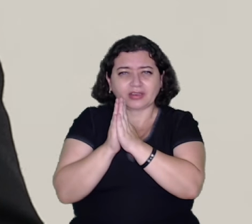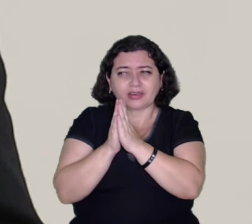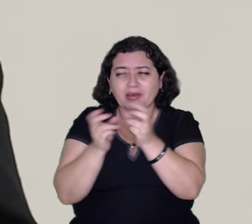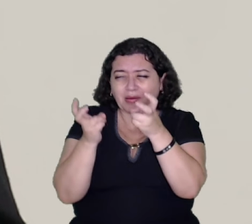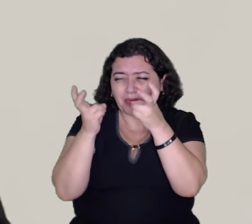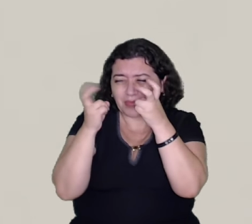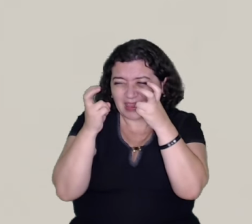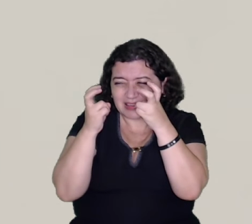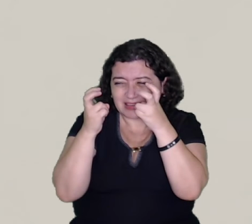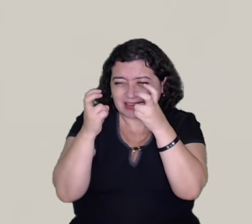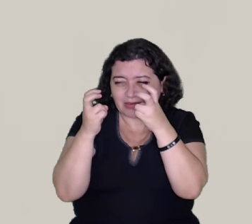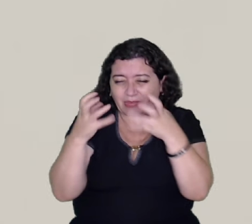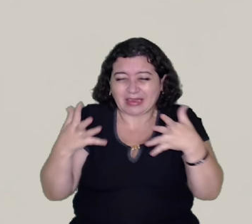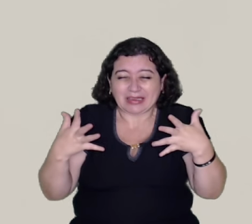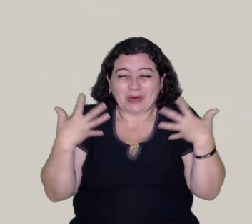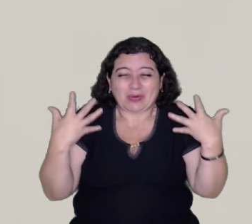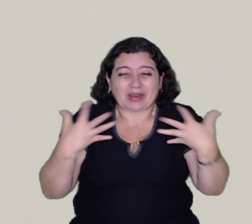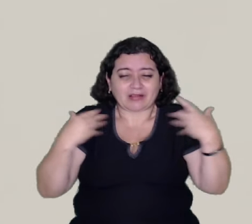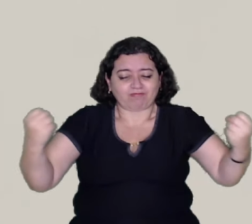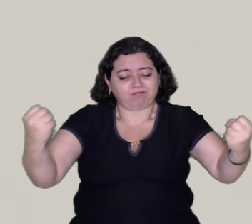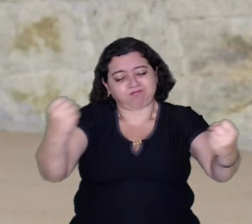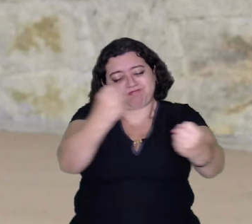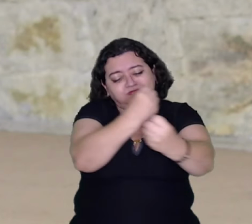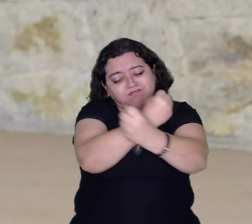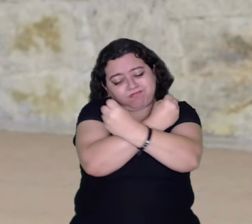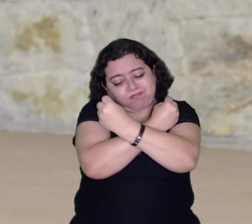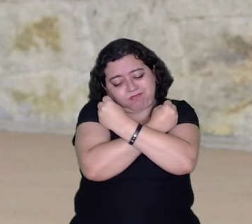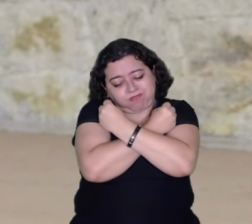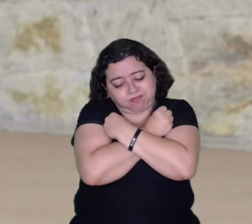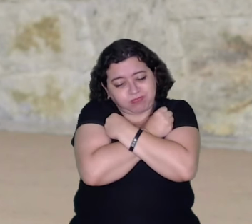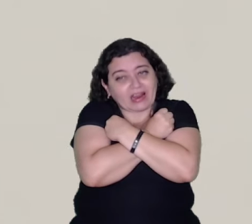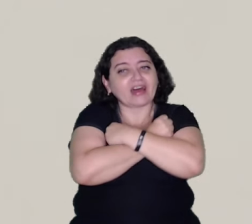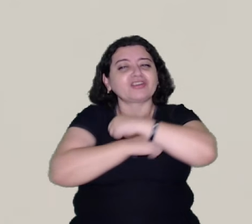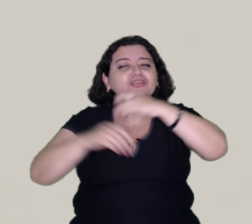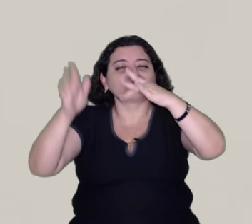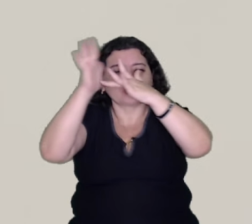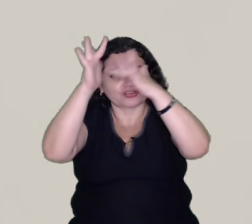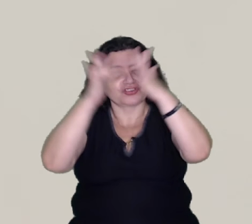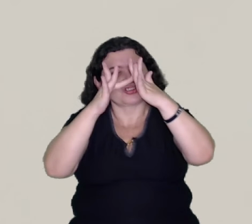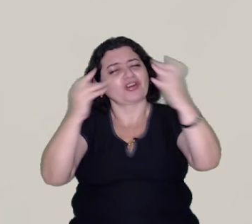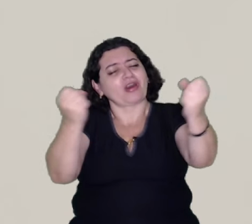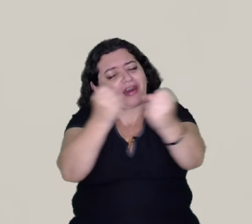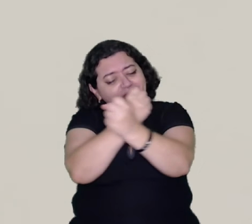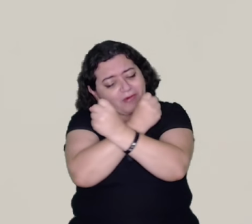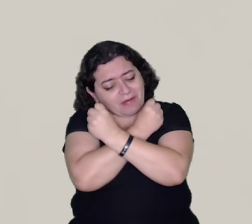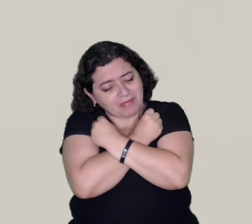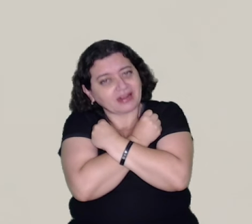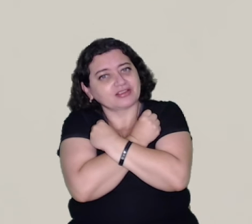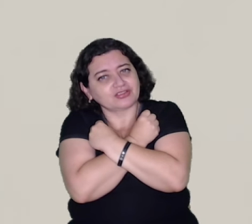perceba o calor dos braços de Jesus, o abraçar de Jesus,